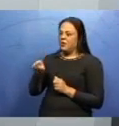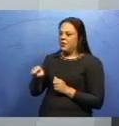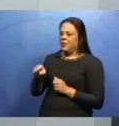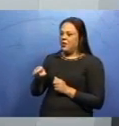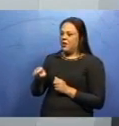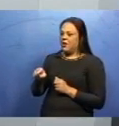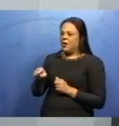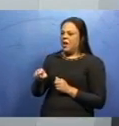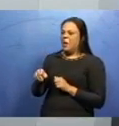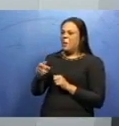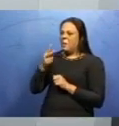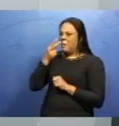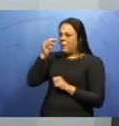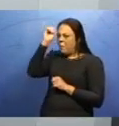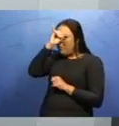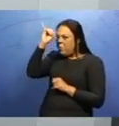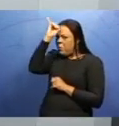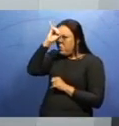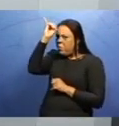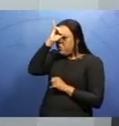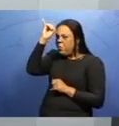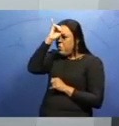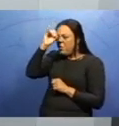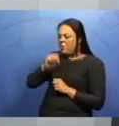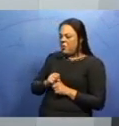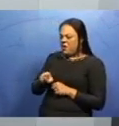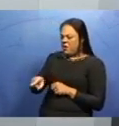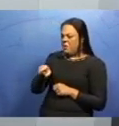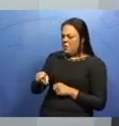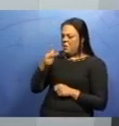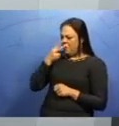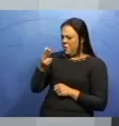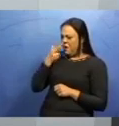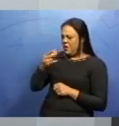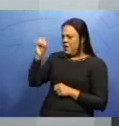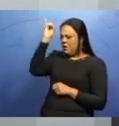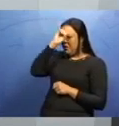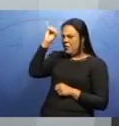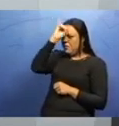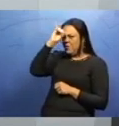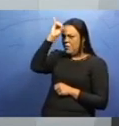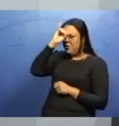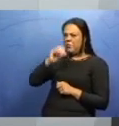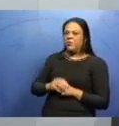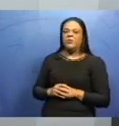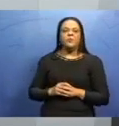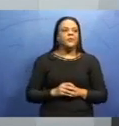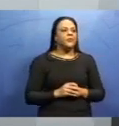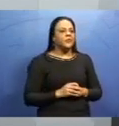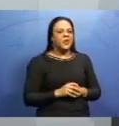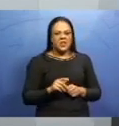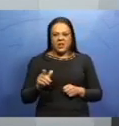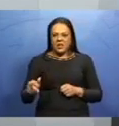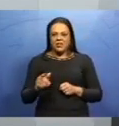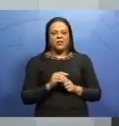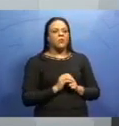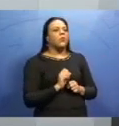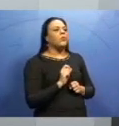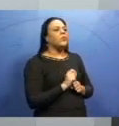Tolo é feito de bobo? É quando a pessoa é feita de boba, ou quando fazemos alguém de bobo? Isso é ser